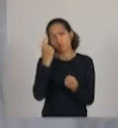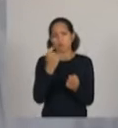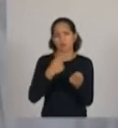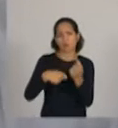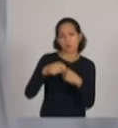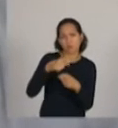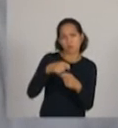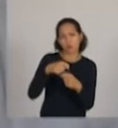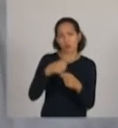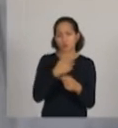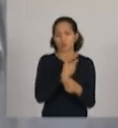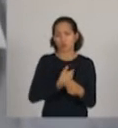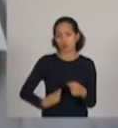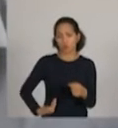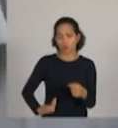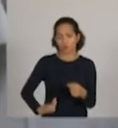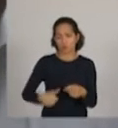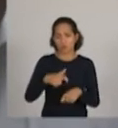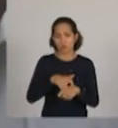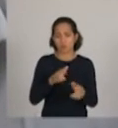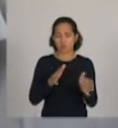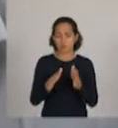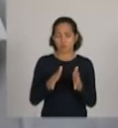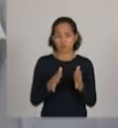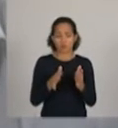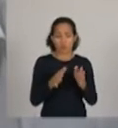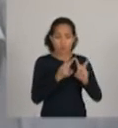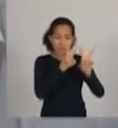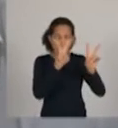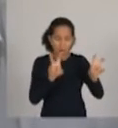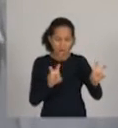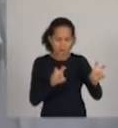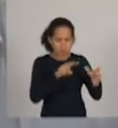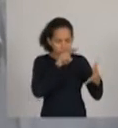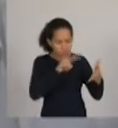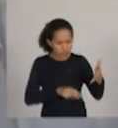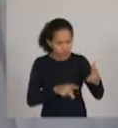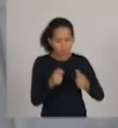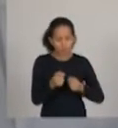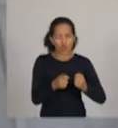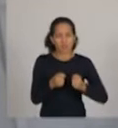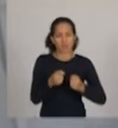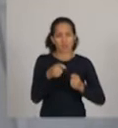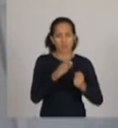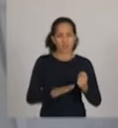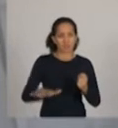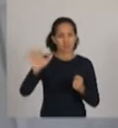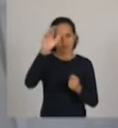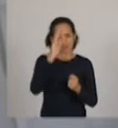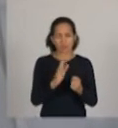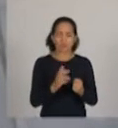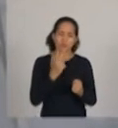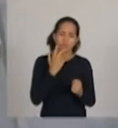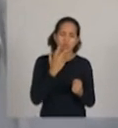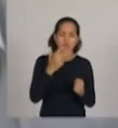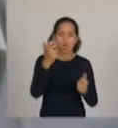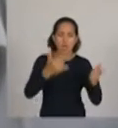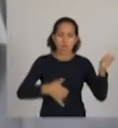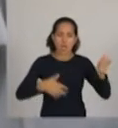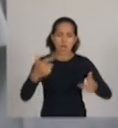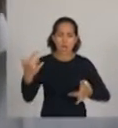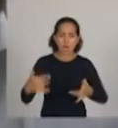nesse período. E assim diz a notícia: Controladoria Geral da União aponta irregularidades